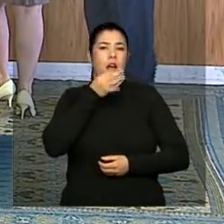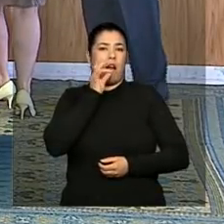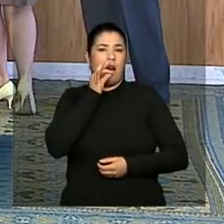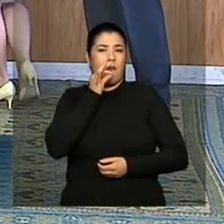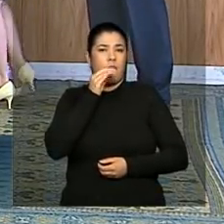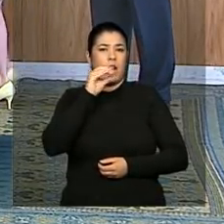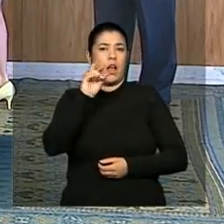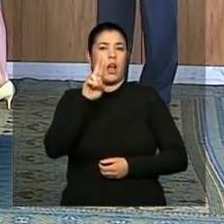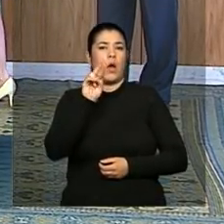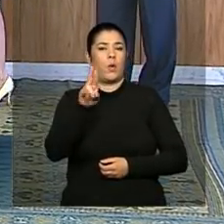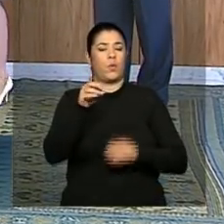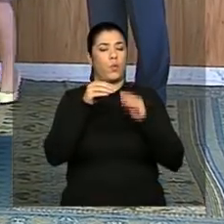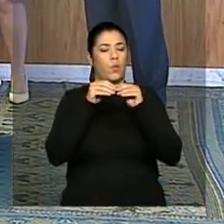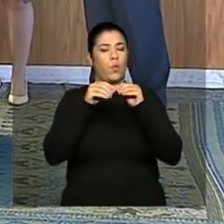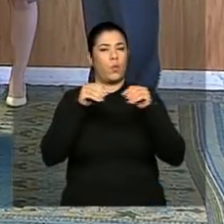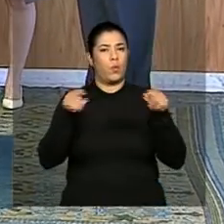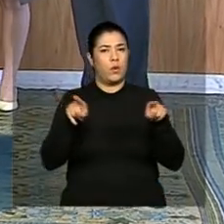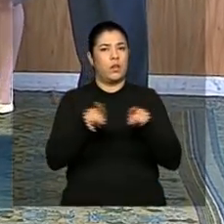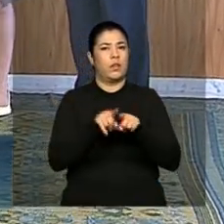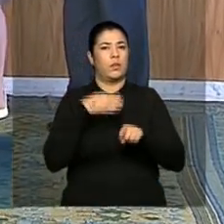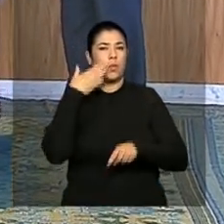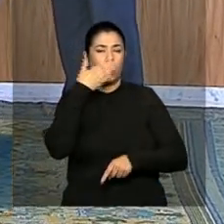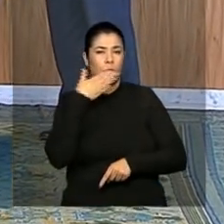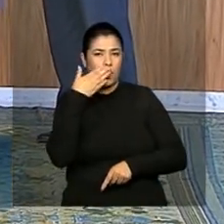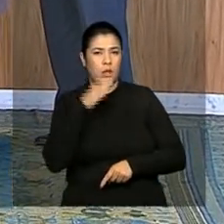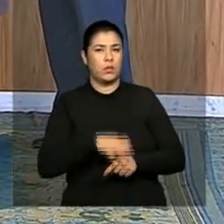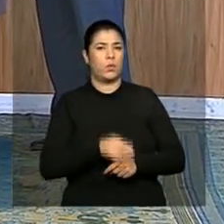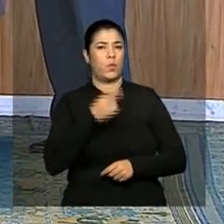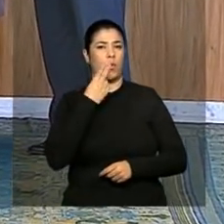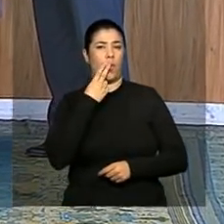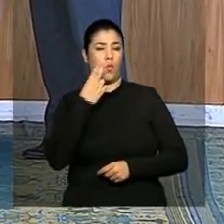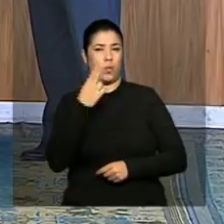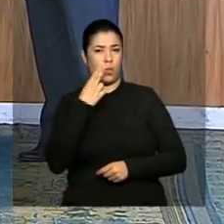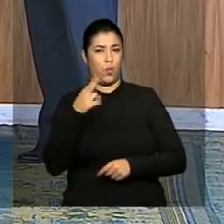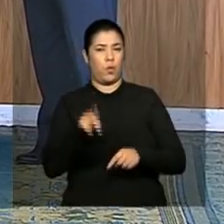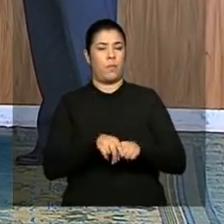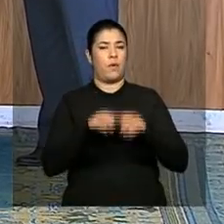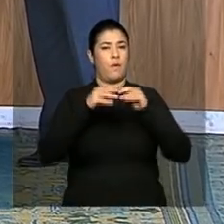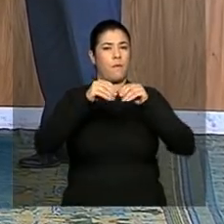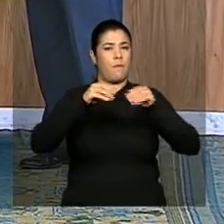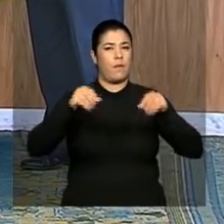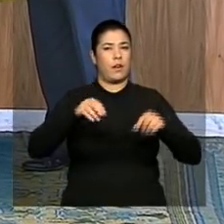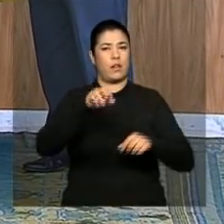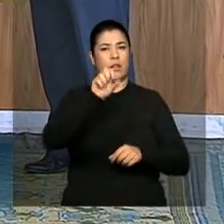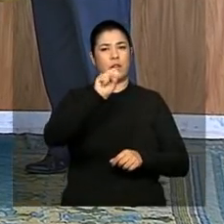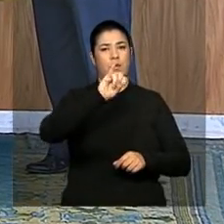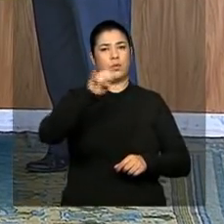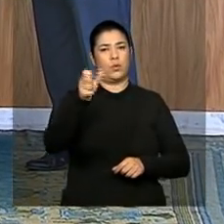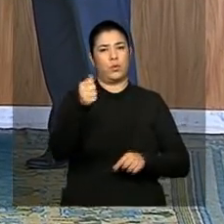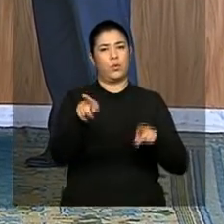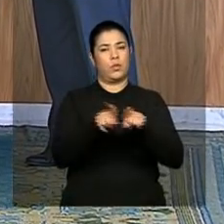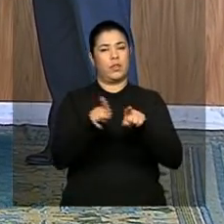também, além de fumo, minérios e farelo de soja.